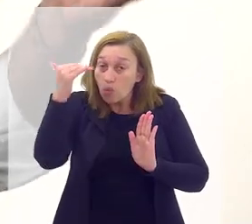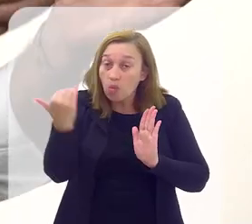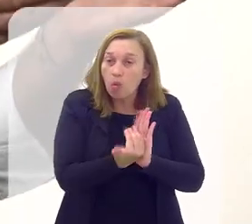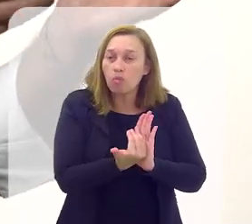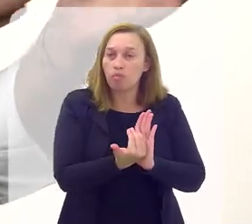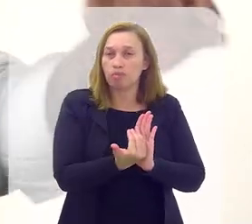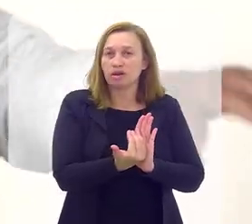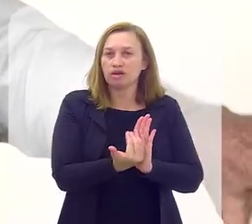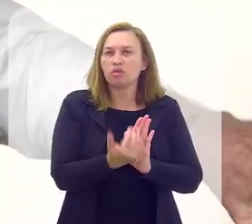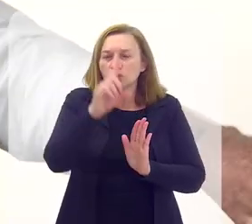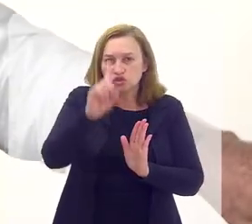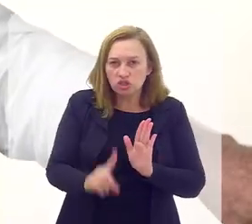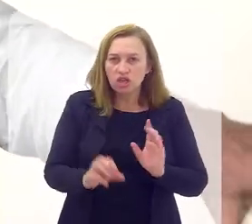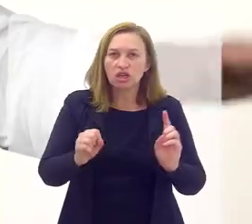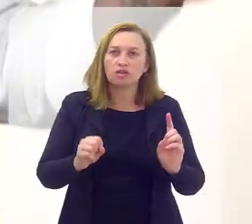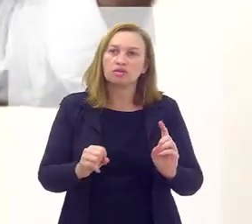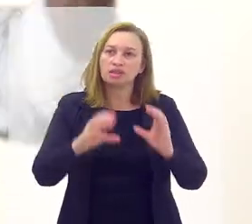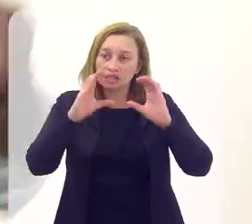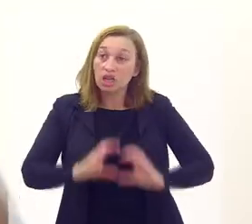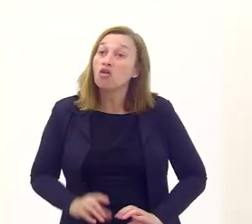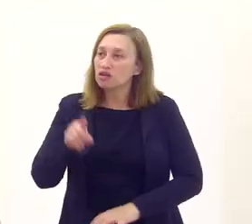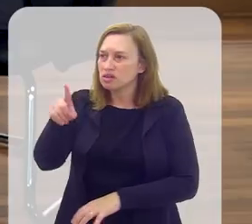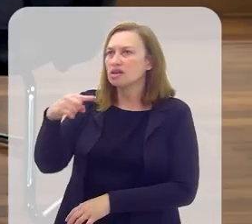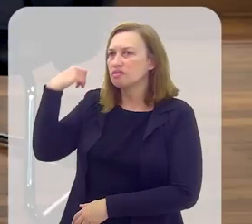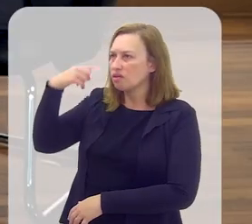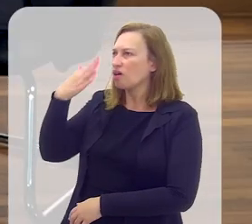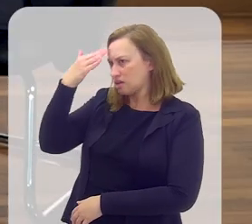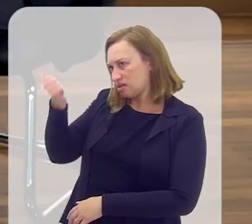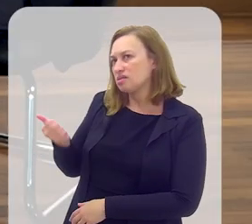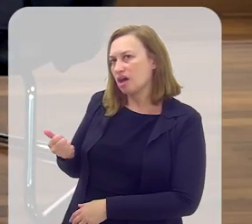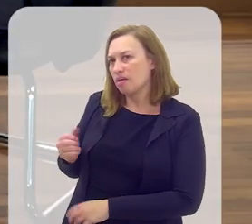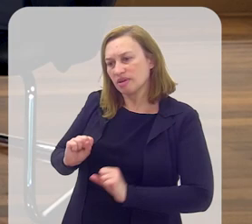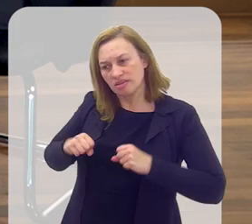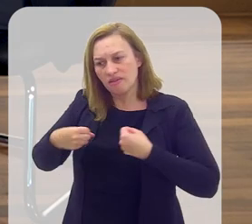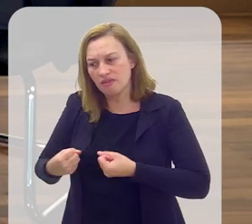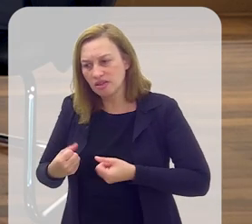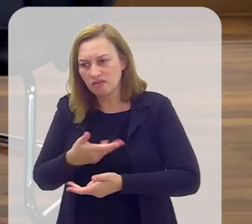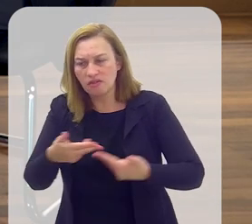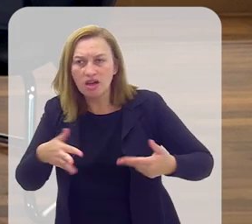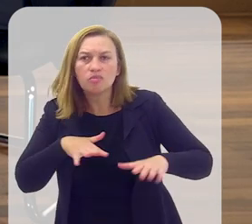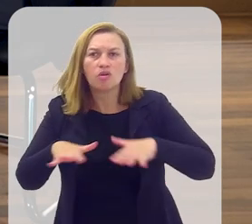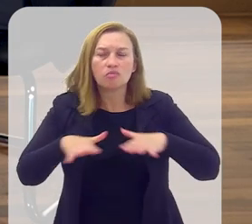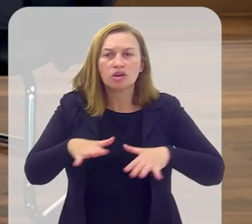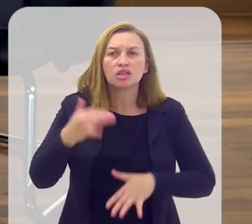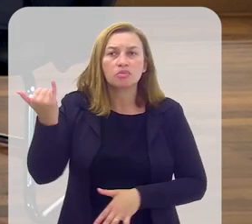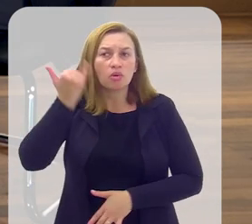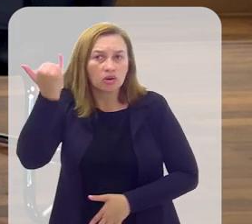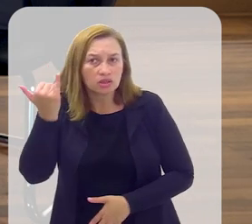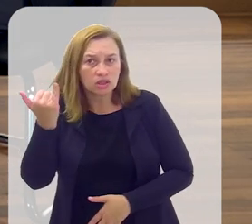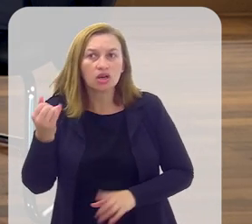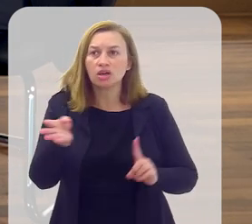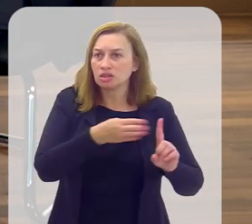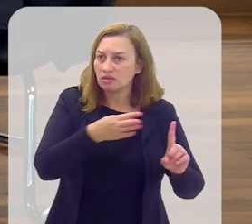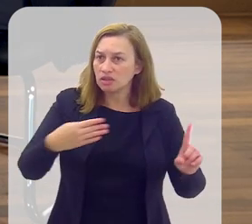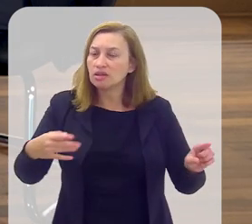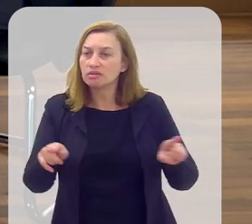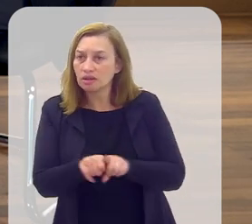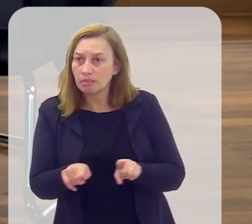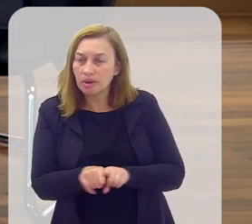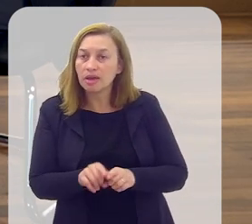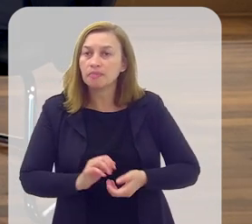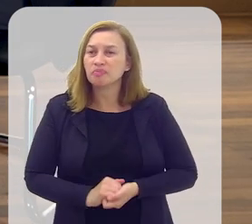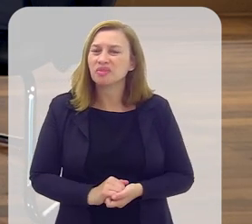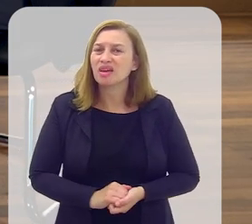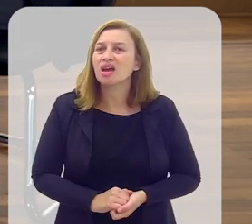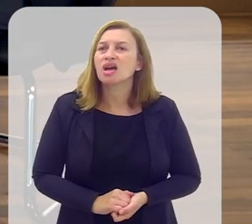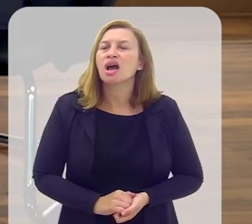de cidadania. As leis do nosso país, você é advogado, bem sabe disso, defende tantos movimentos importantes, inclusive os